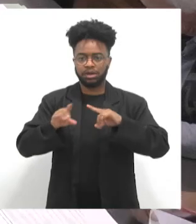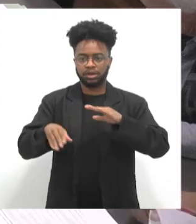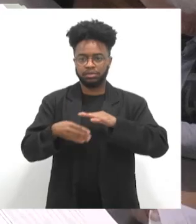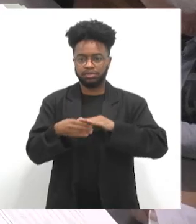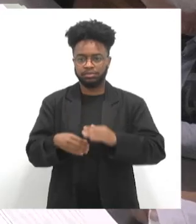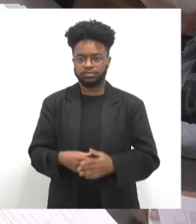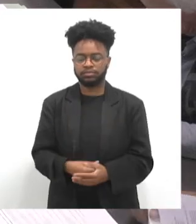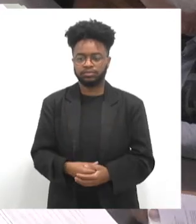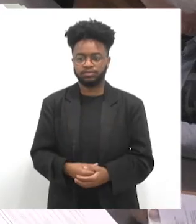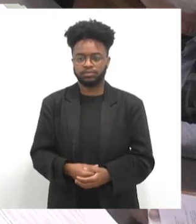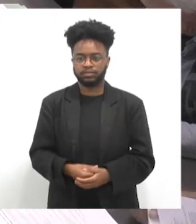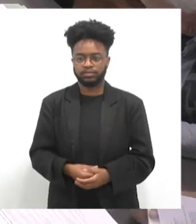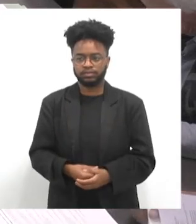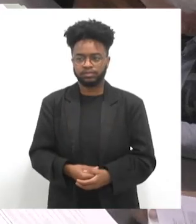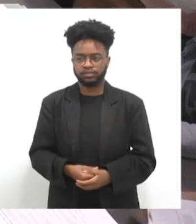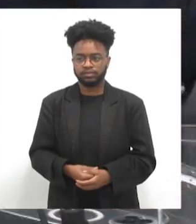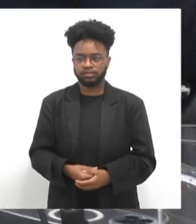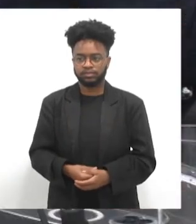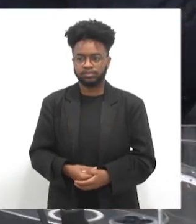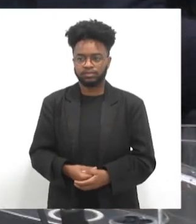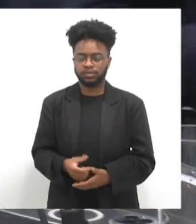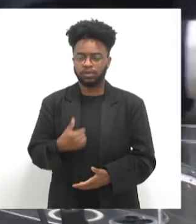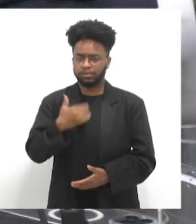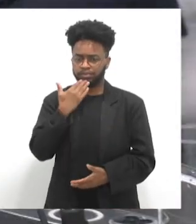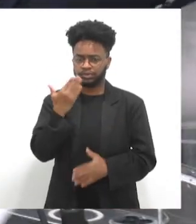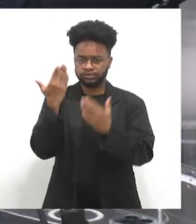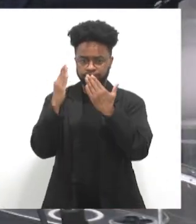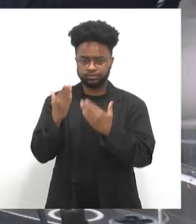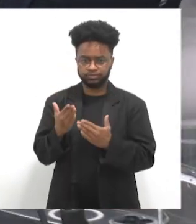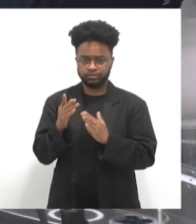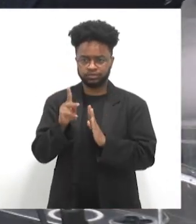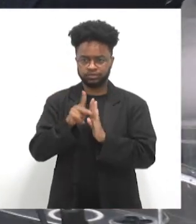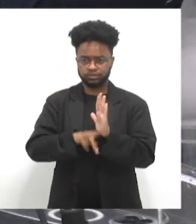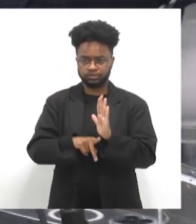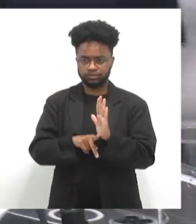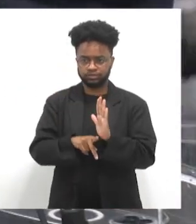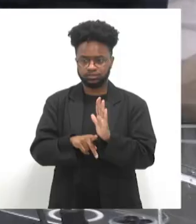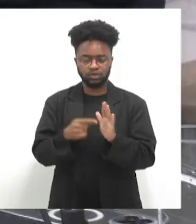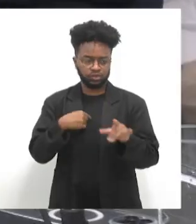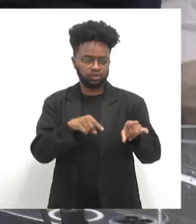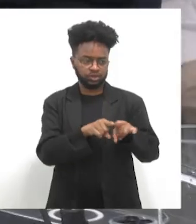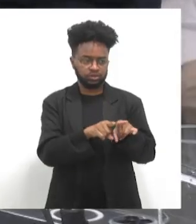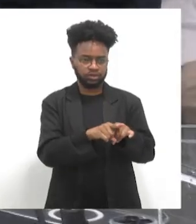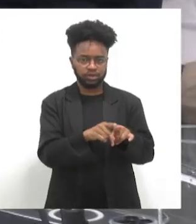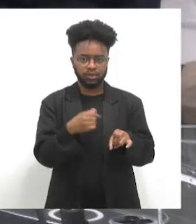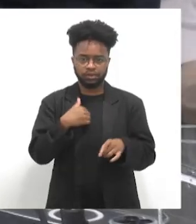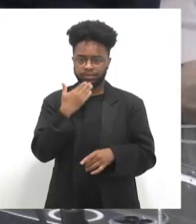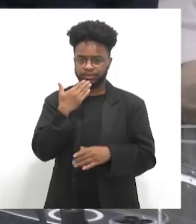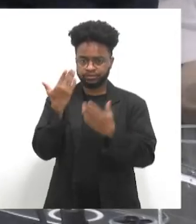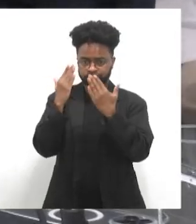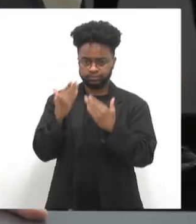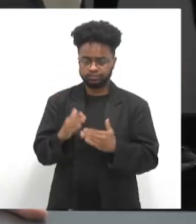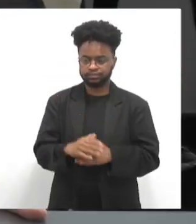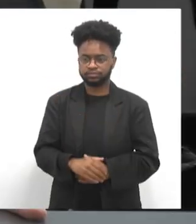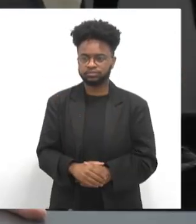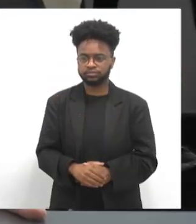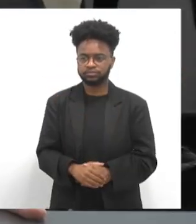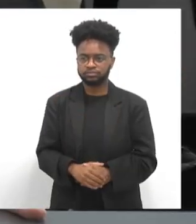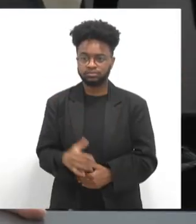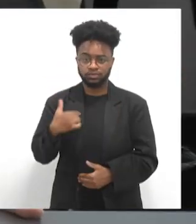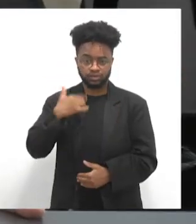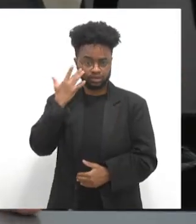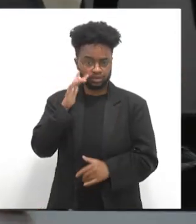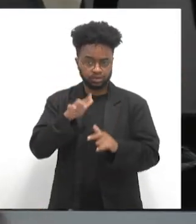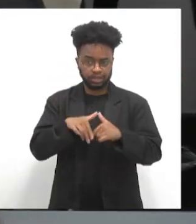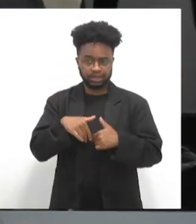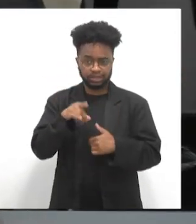emendas. Eu queria pedir vista desse Eu ia pedir também. vou pedir vista desse processo. Eu acho que, pela data aqui,